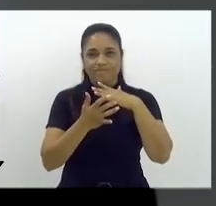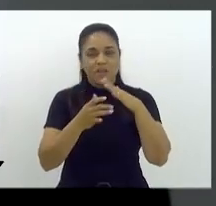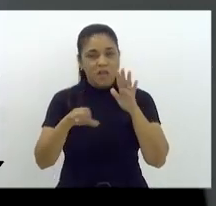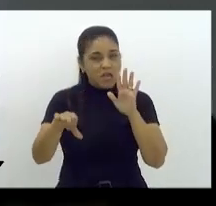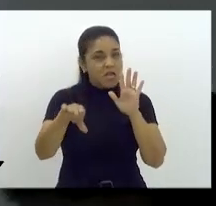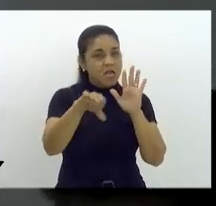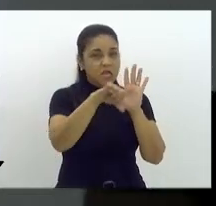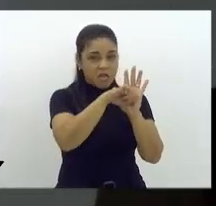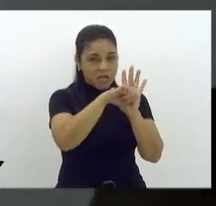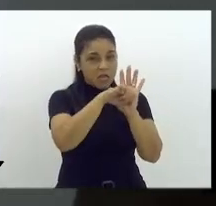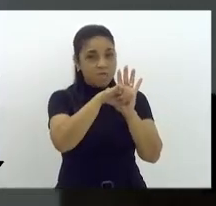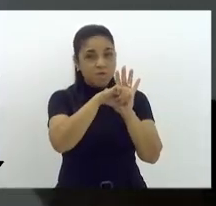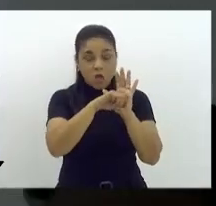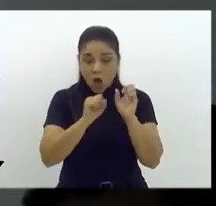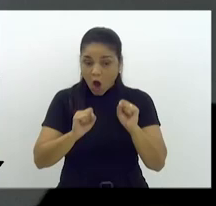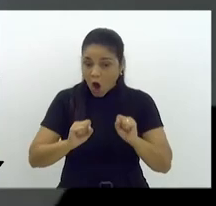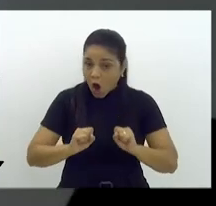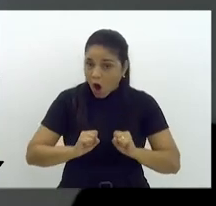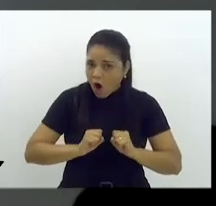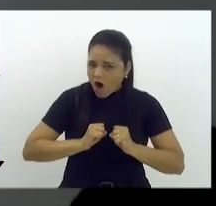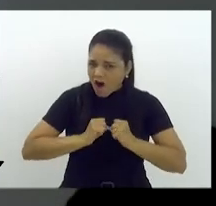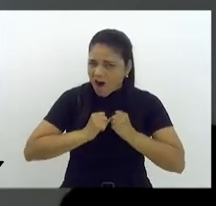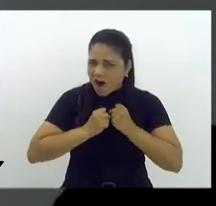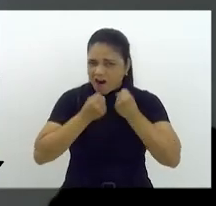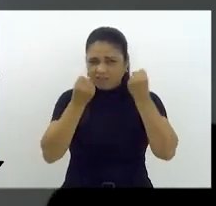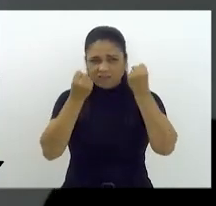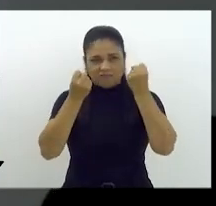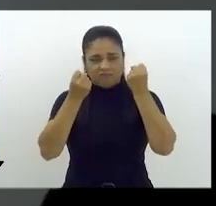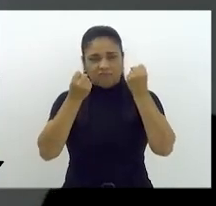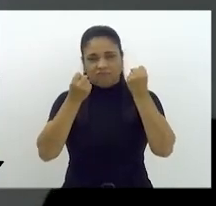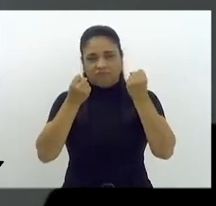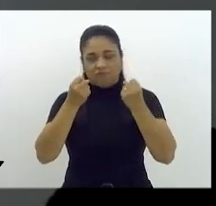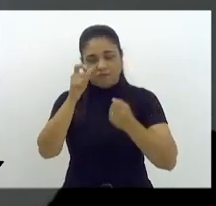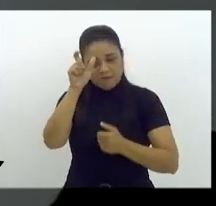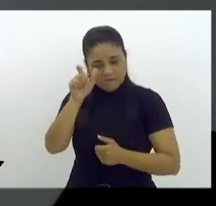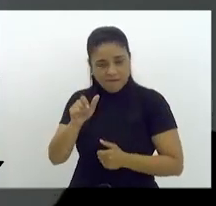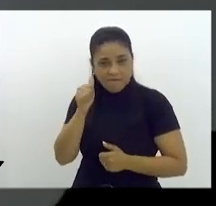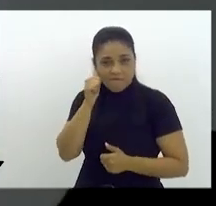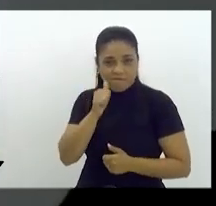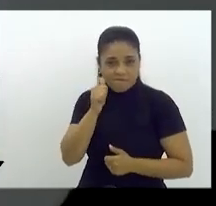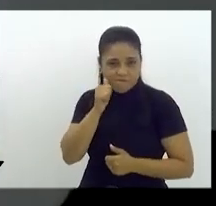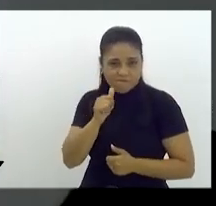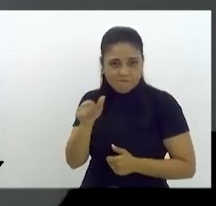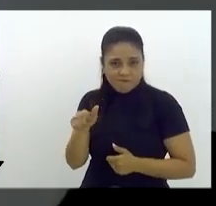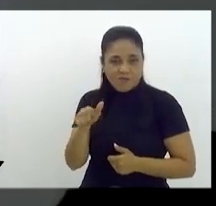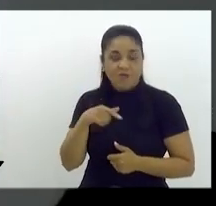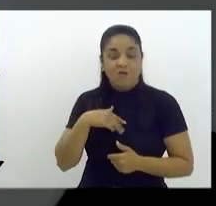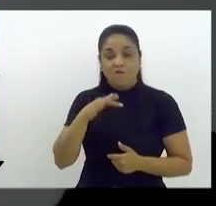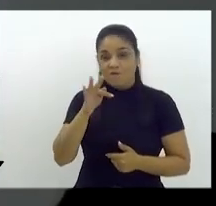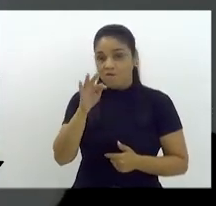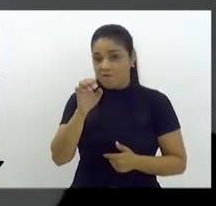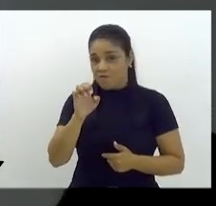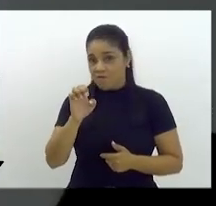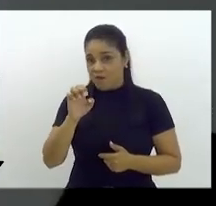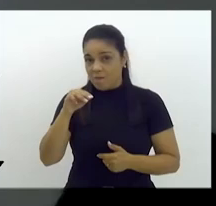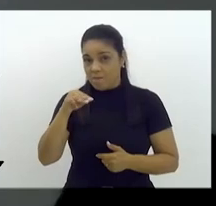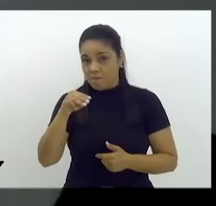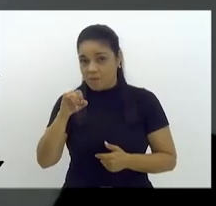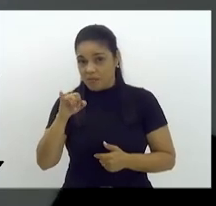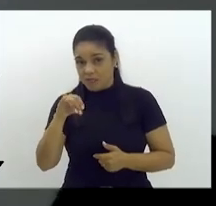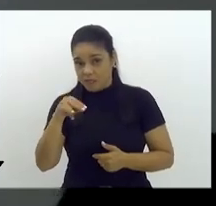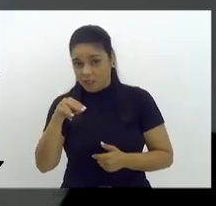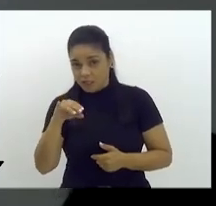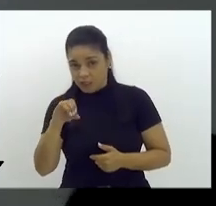simplesmente praticados por ódio ódio ao que é feminino ódio ou suposto feminismo é